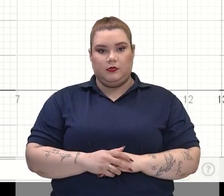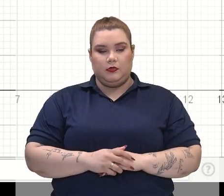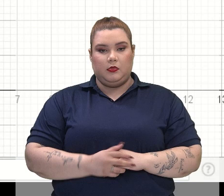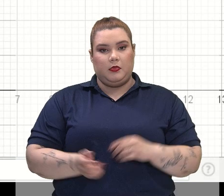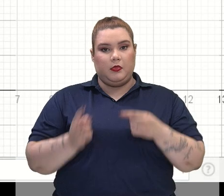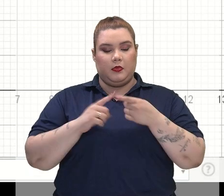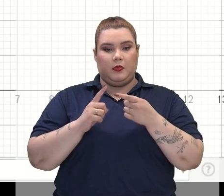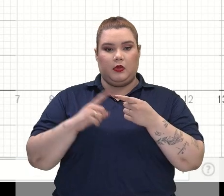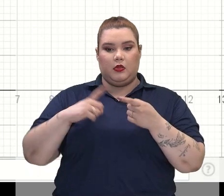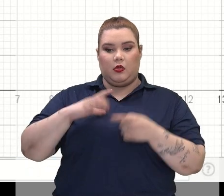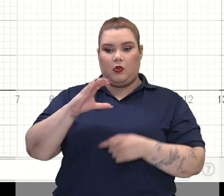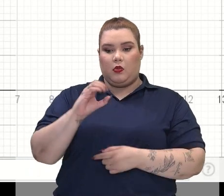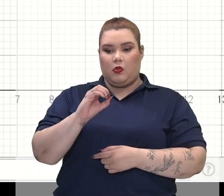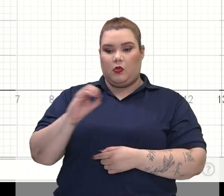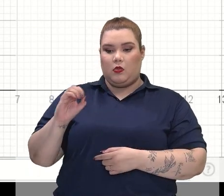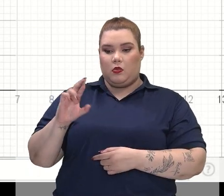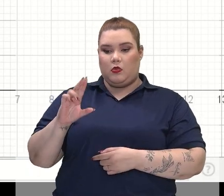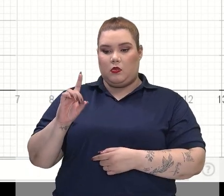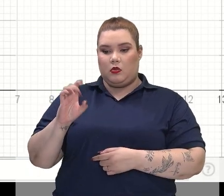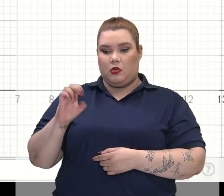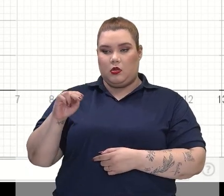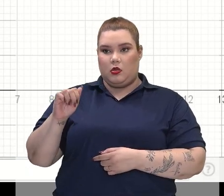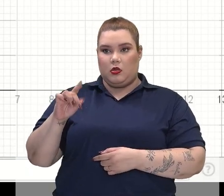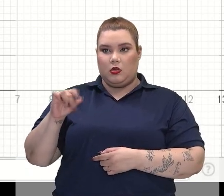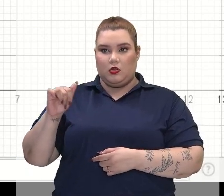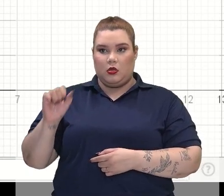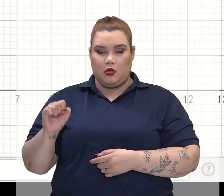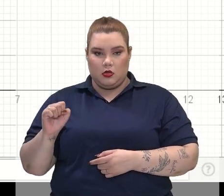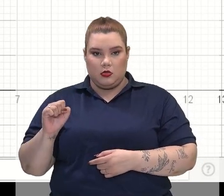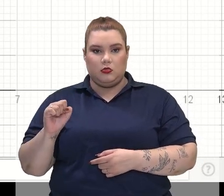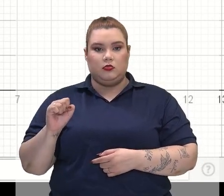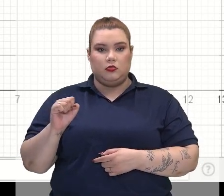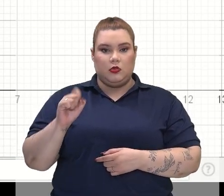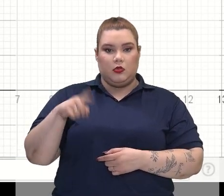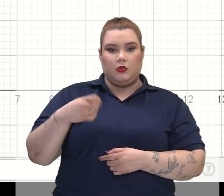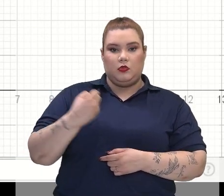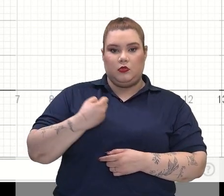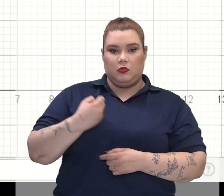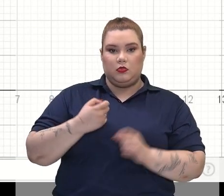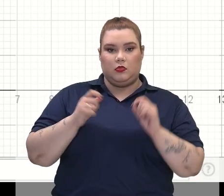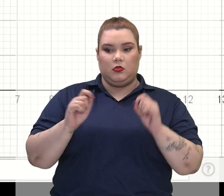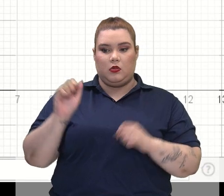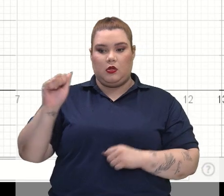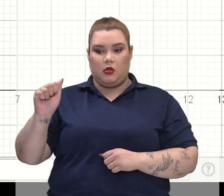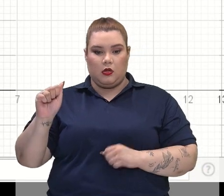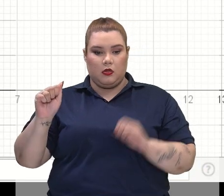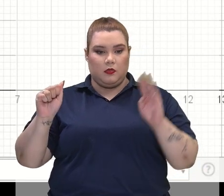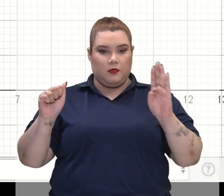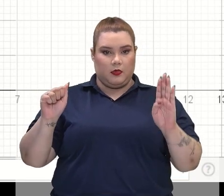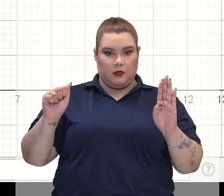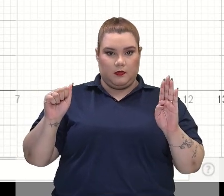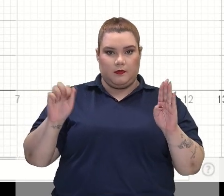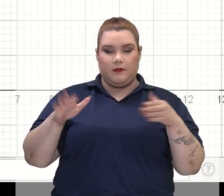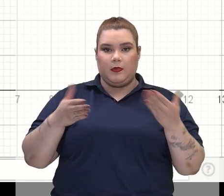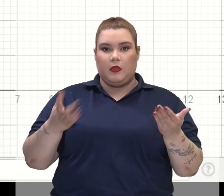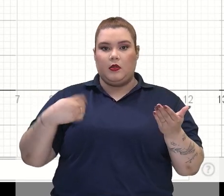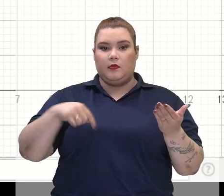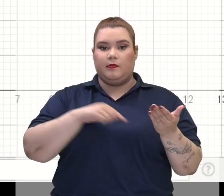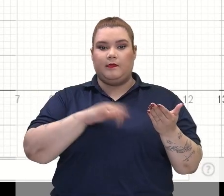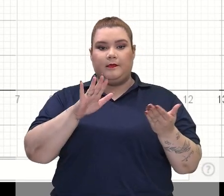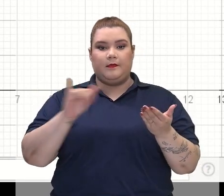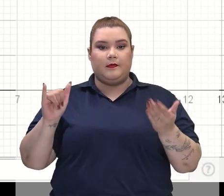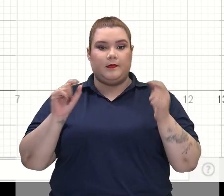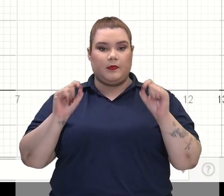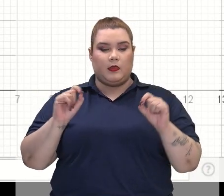as coordenadas do centro, que são esses valores A e B. Então, o que é que nós vamos fazer?